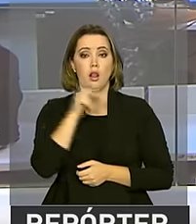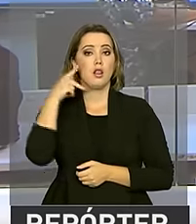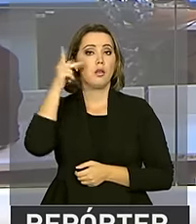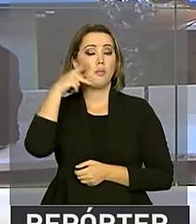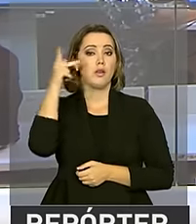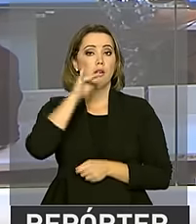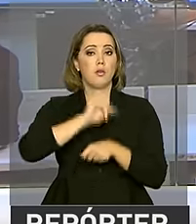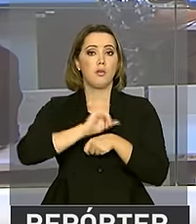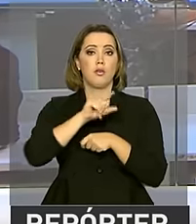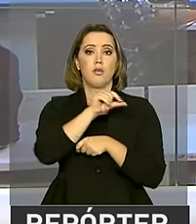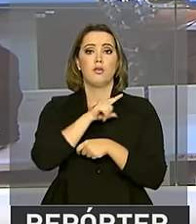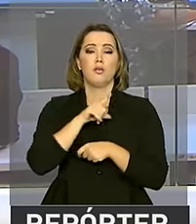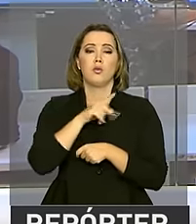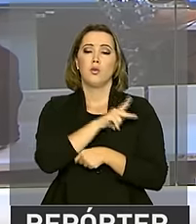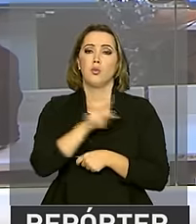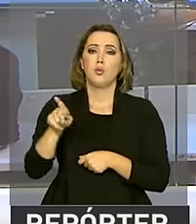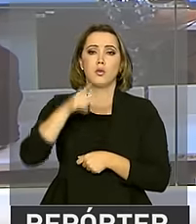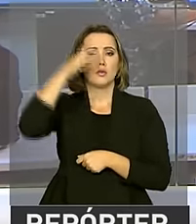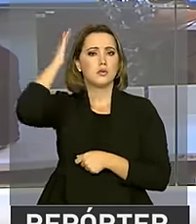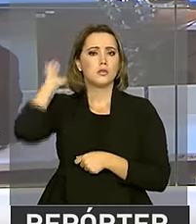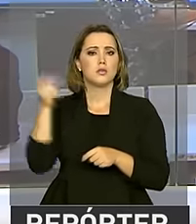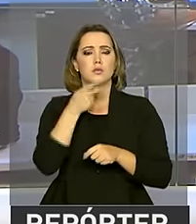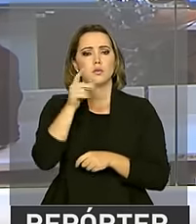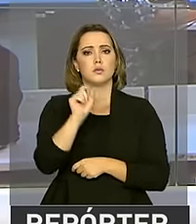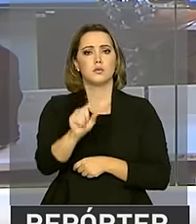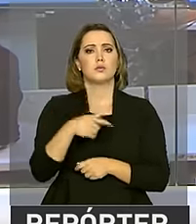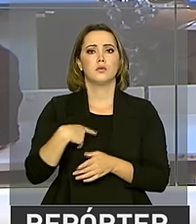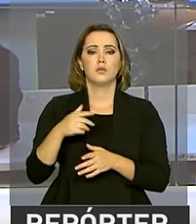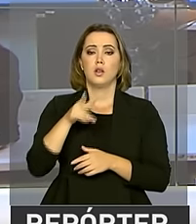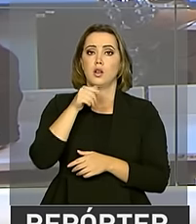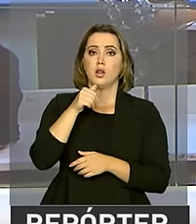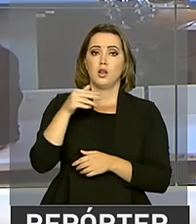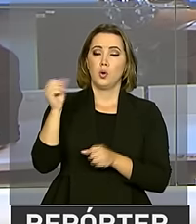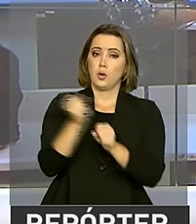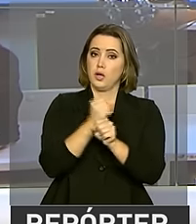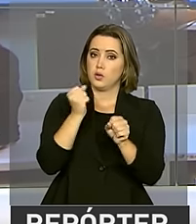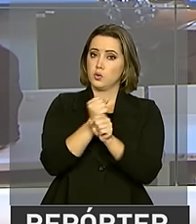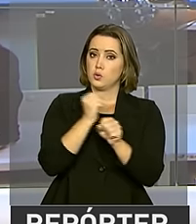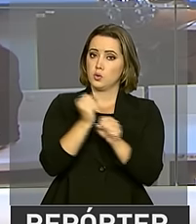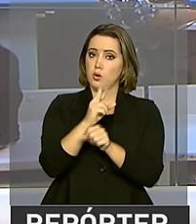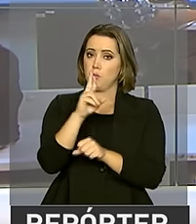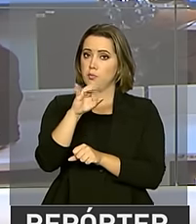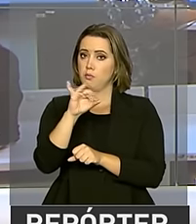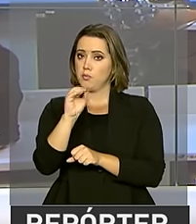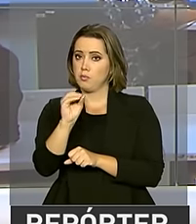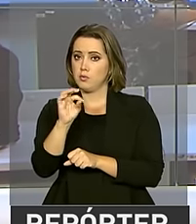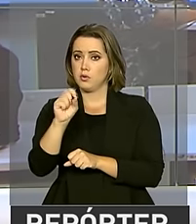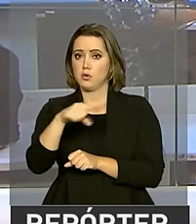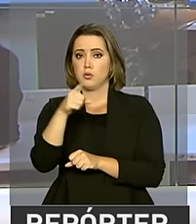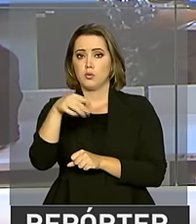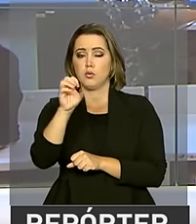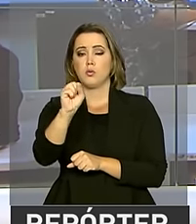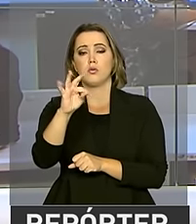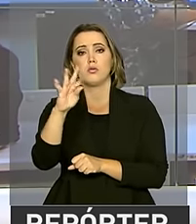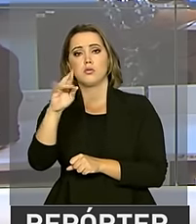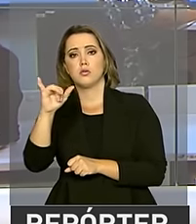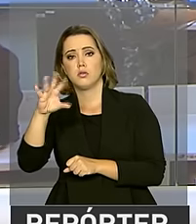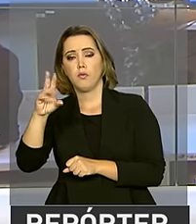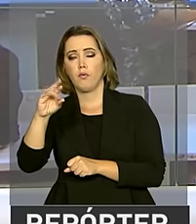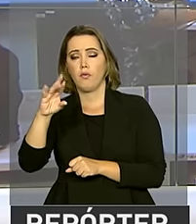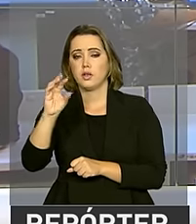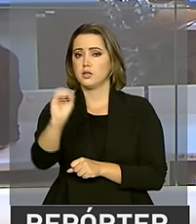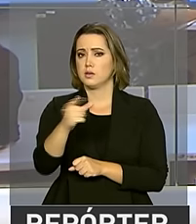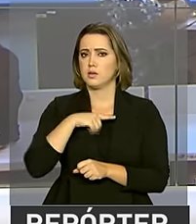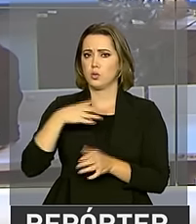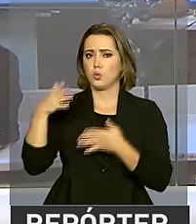Temer disse que as obras de transposição do Rio São Francisco pertencem ao povo brasileiro e nordestino já que são feitas